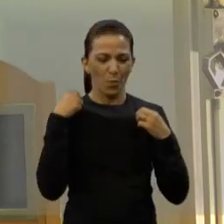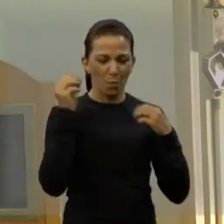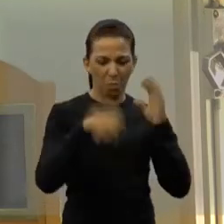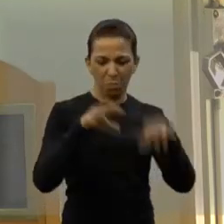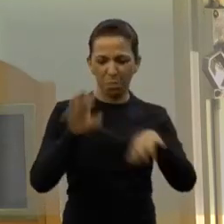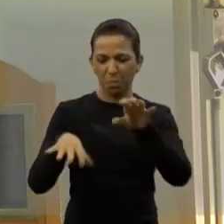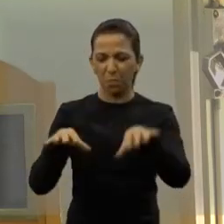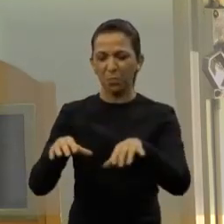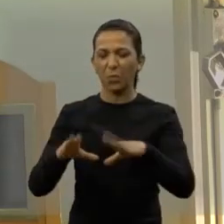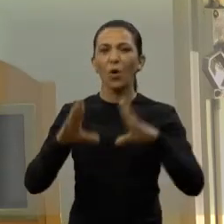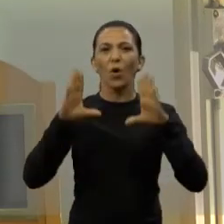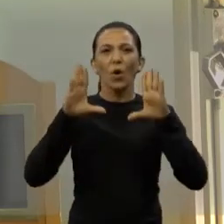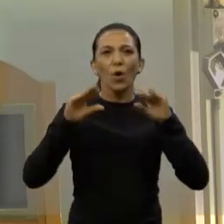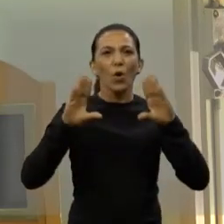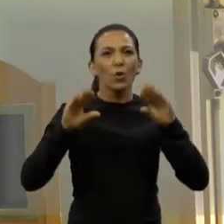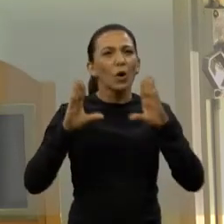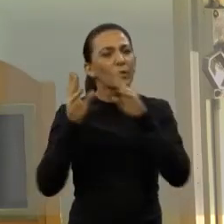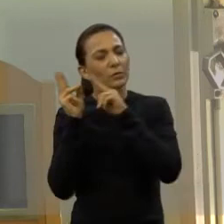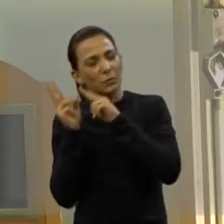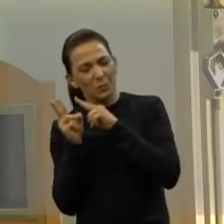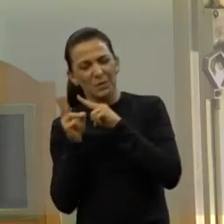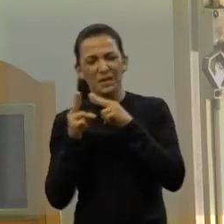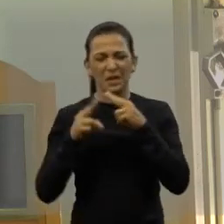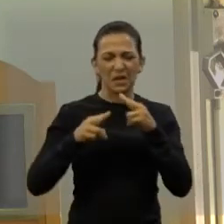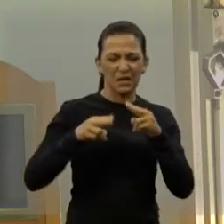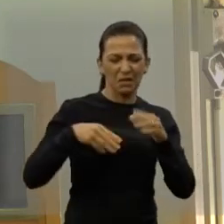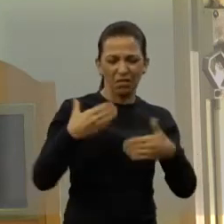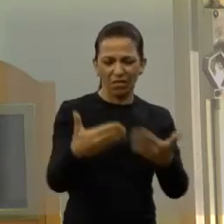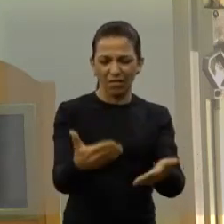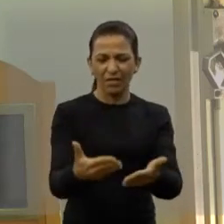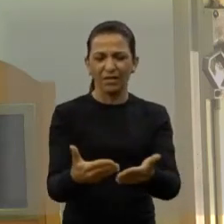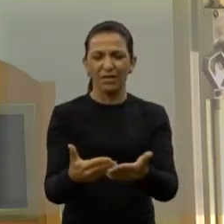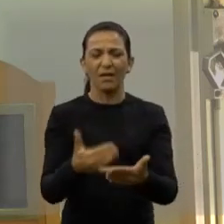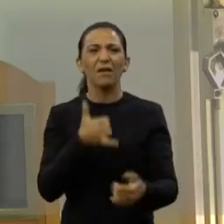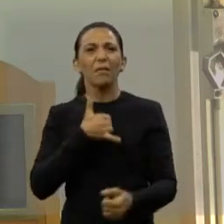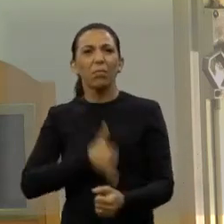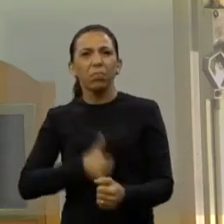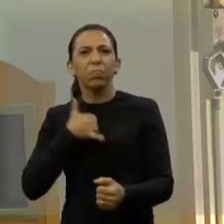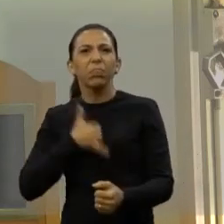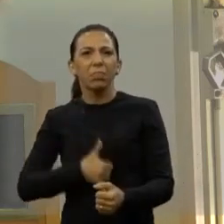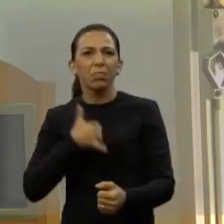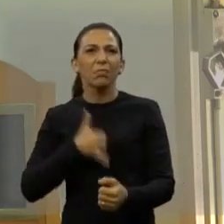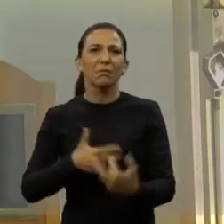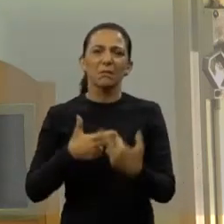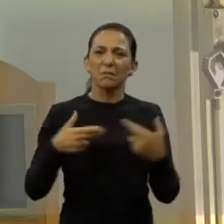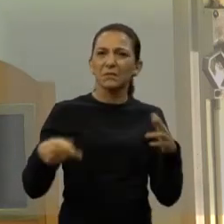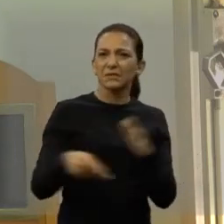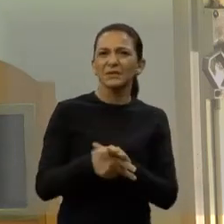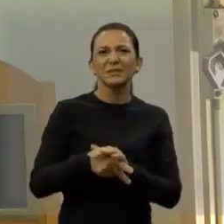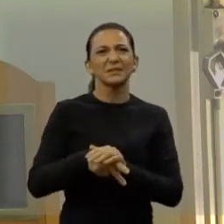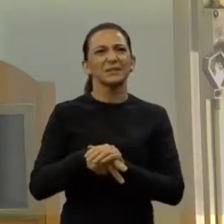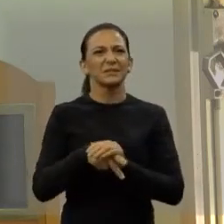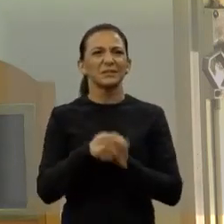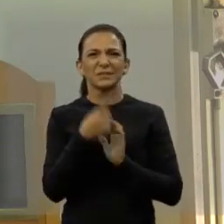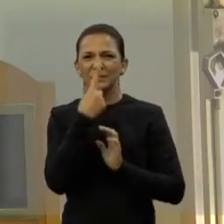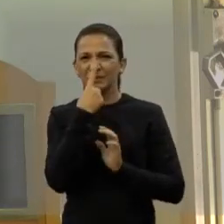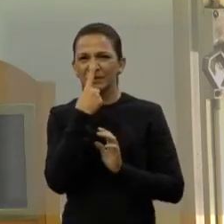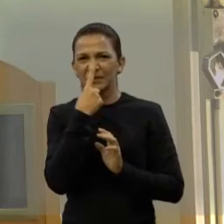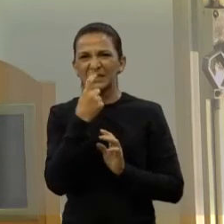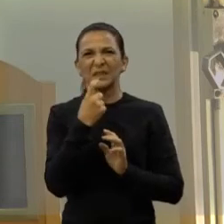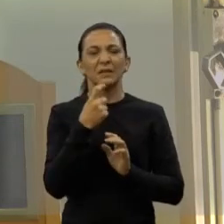jogadas, colchões, colchonetes, fezes humanas, tem, não sei,